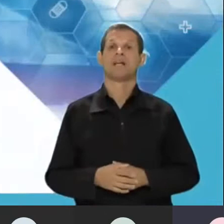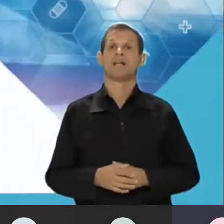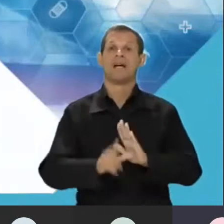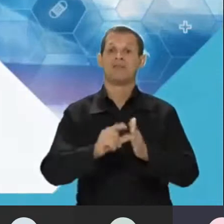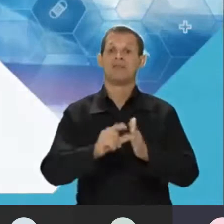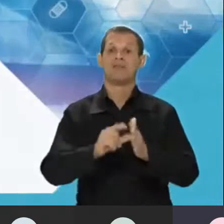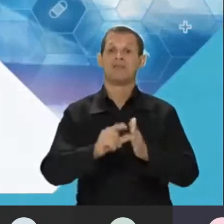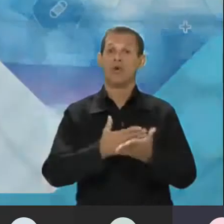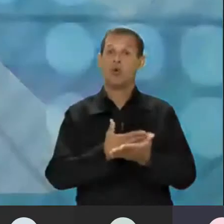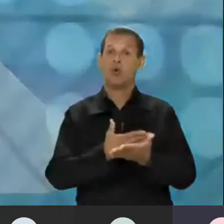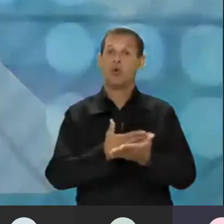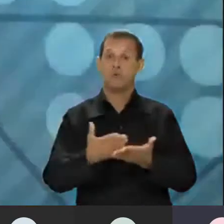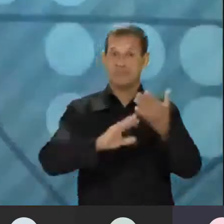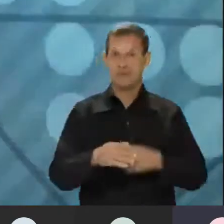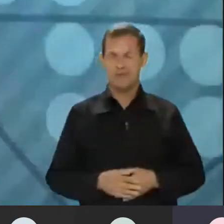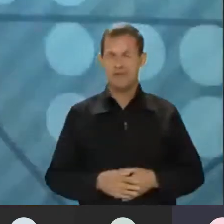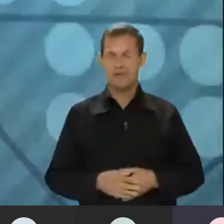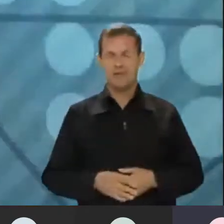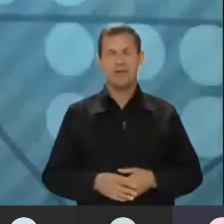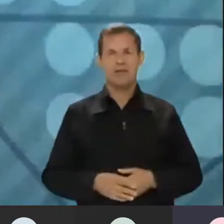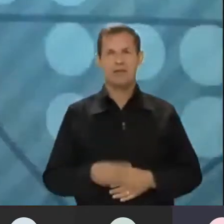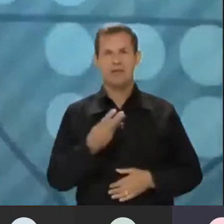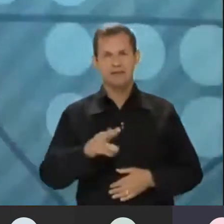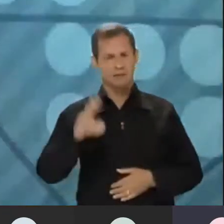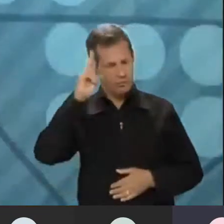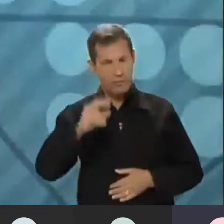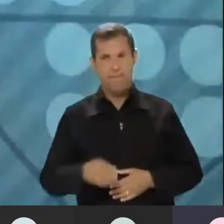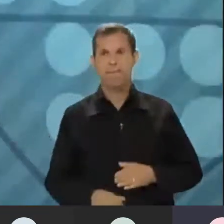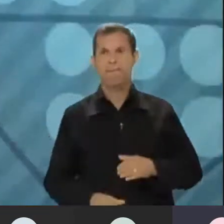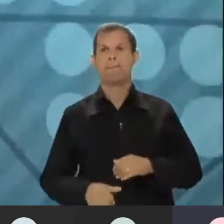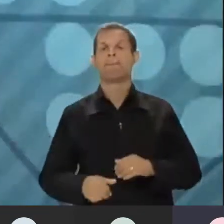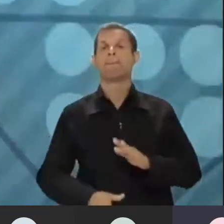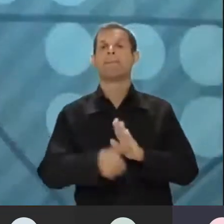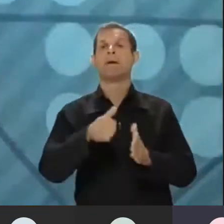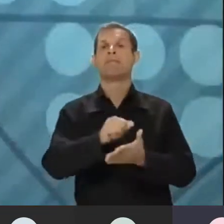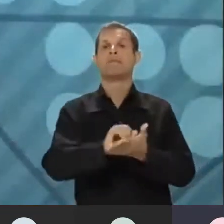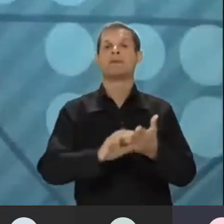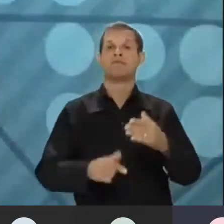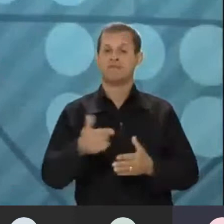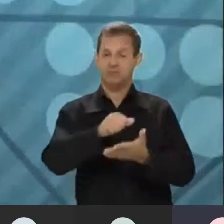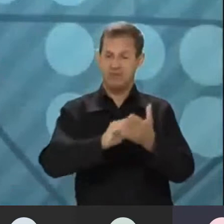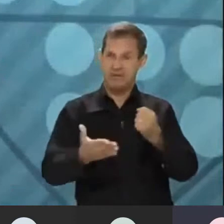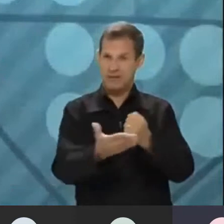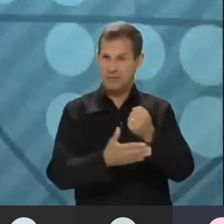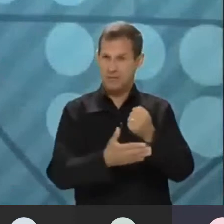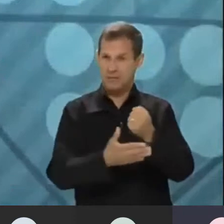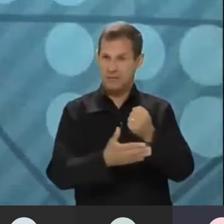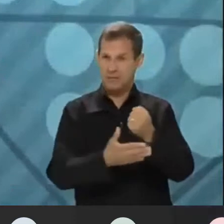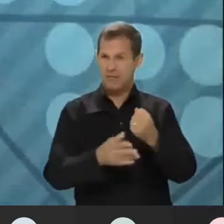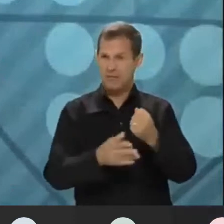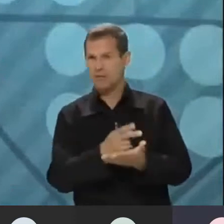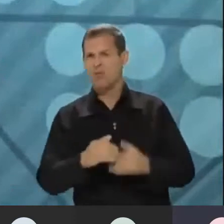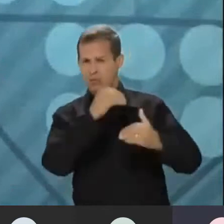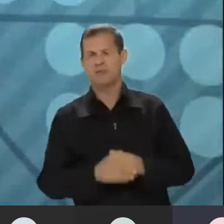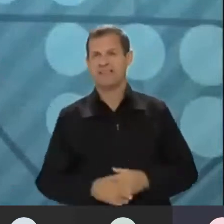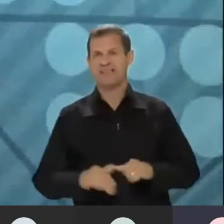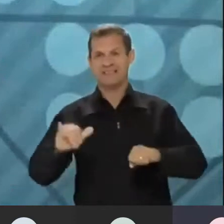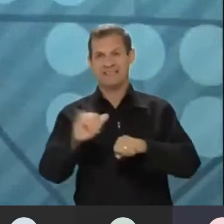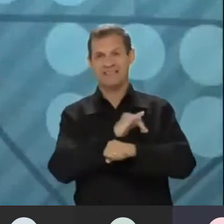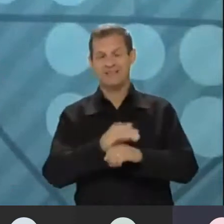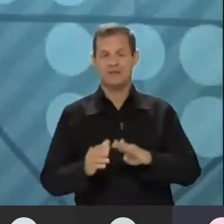Então, antes da gente iniciar a atividade 3, eu vou só recordar, né, essas duas primeiras atividades que, como eu disse, são a base, né,